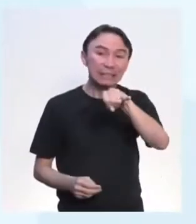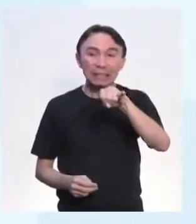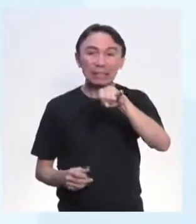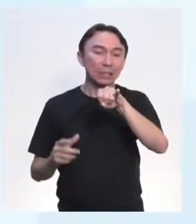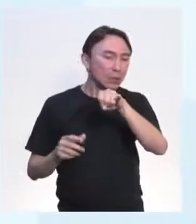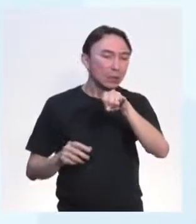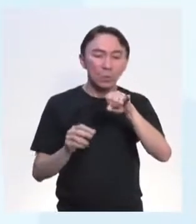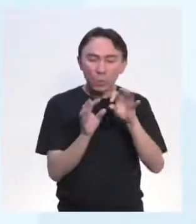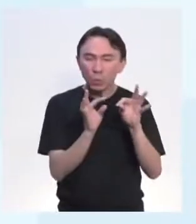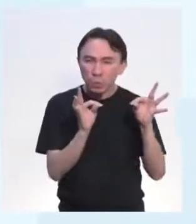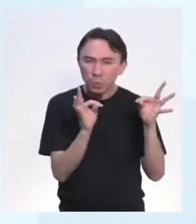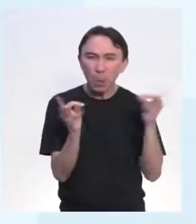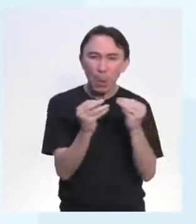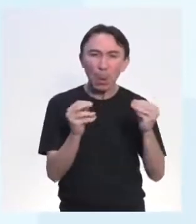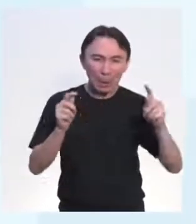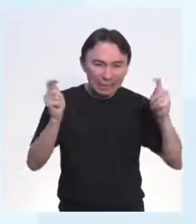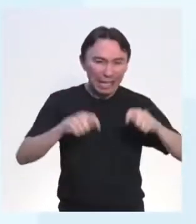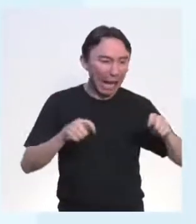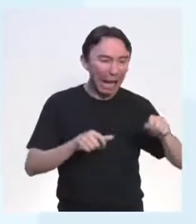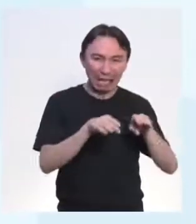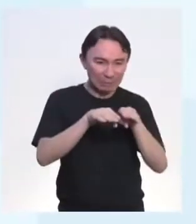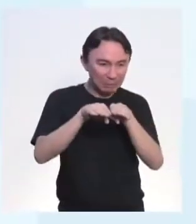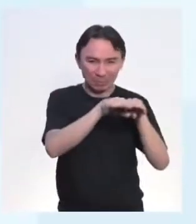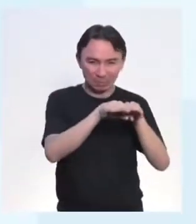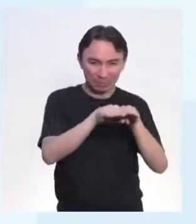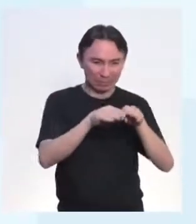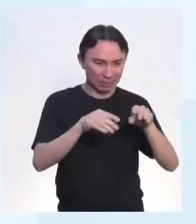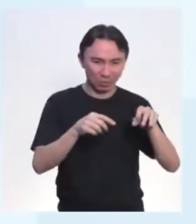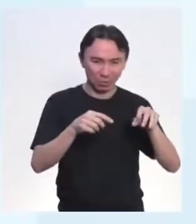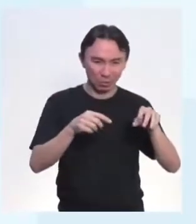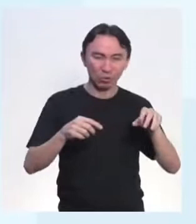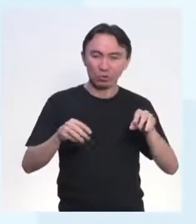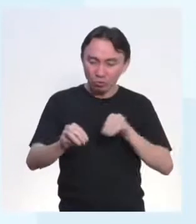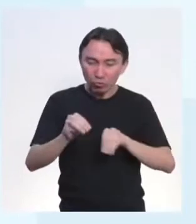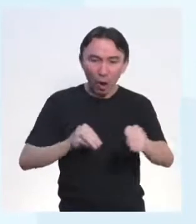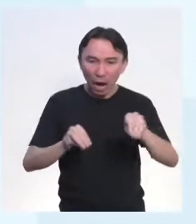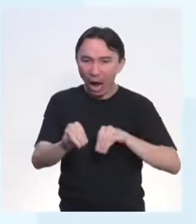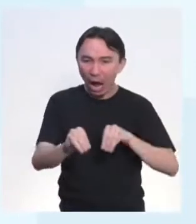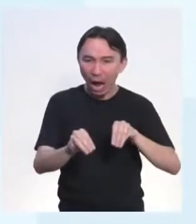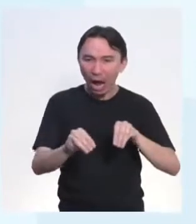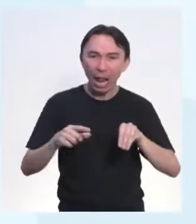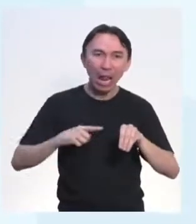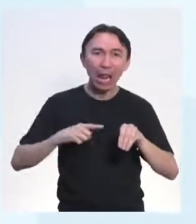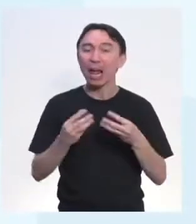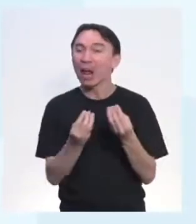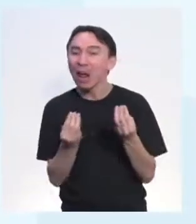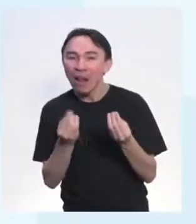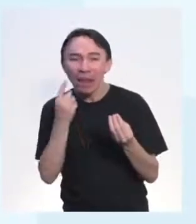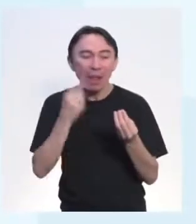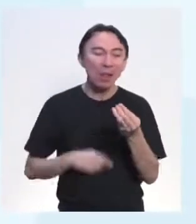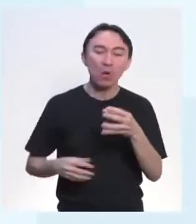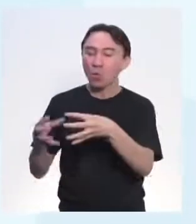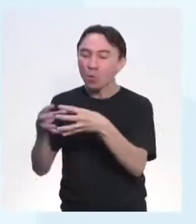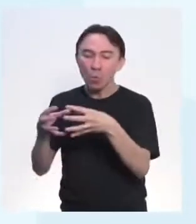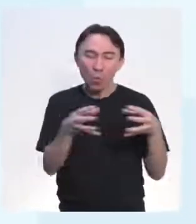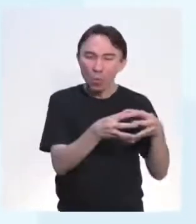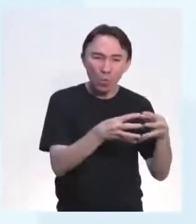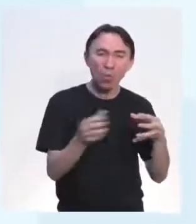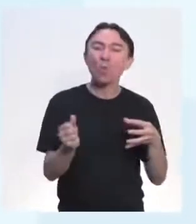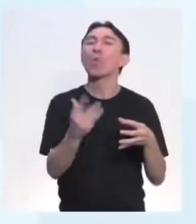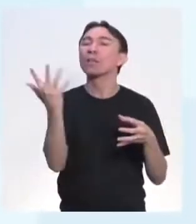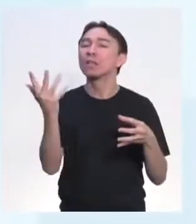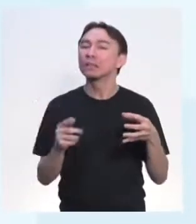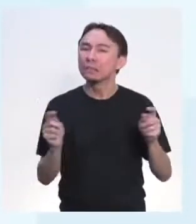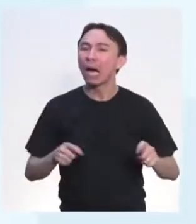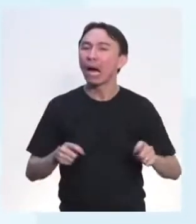têm potencial igual de jogo, quantas seleções diferentes poderão ser formadas?